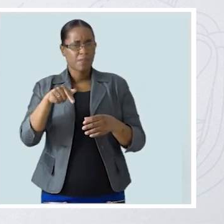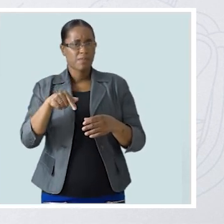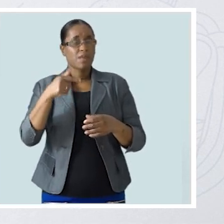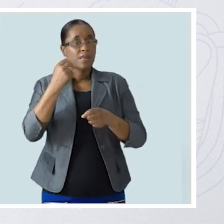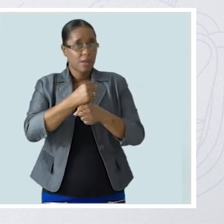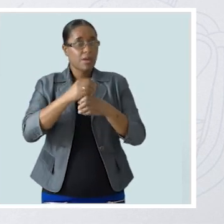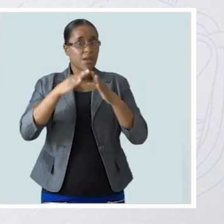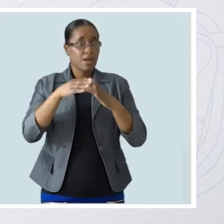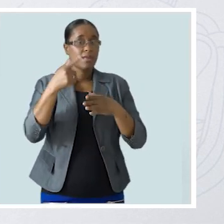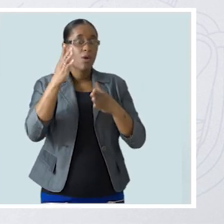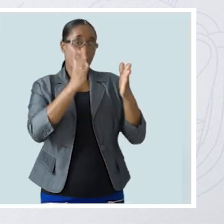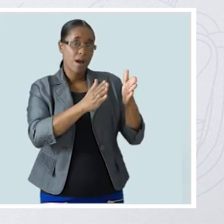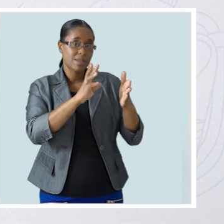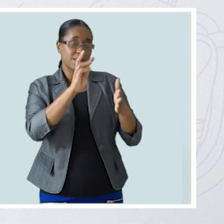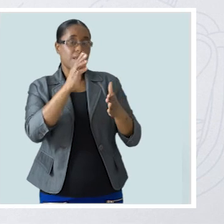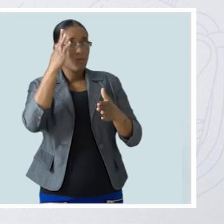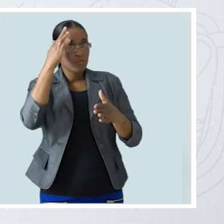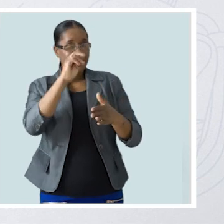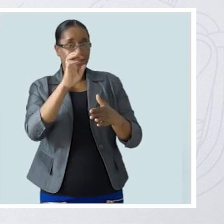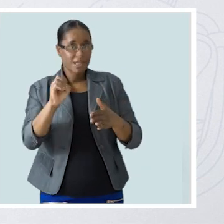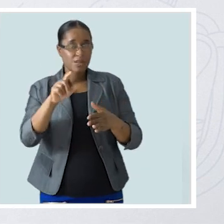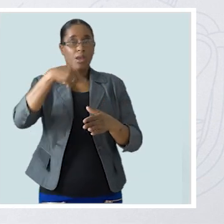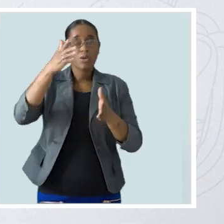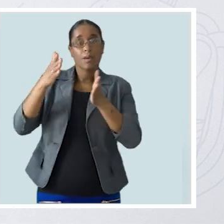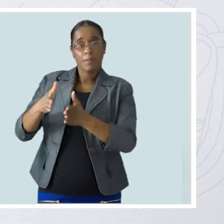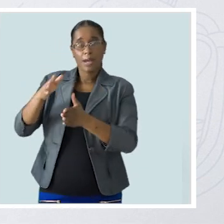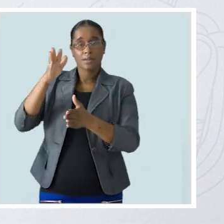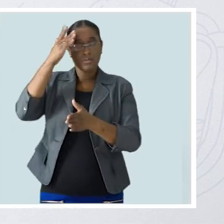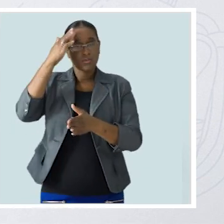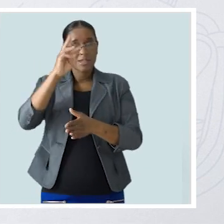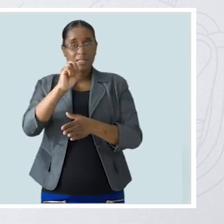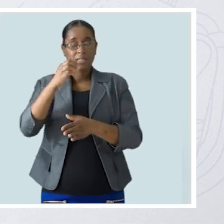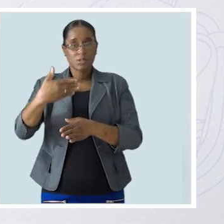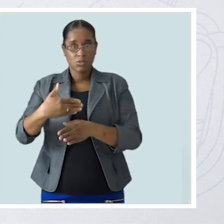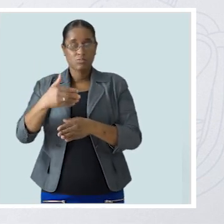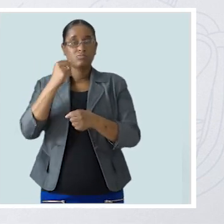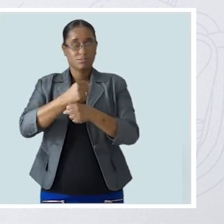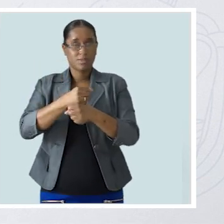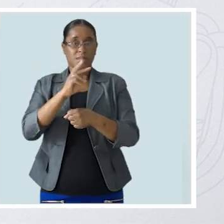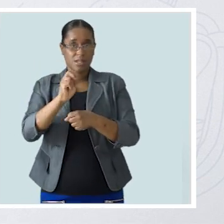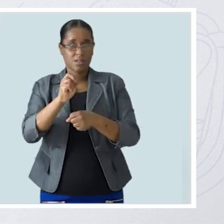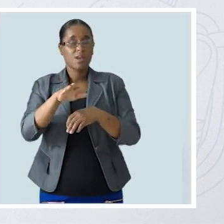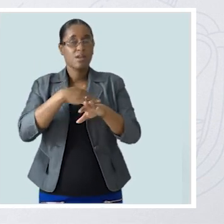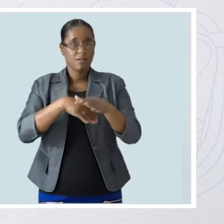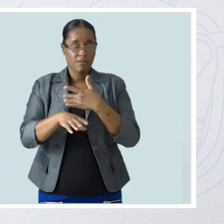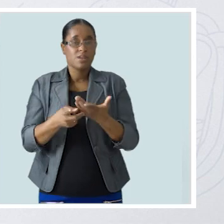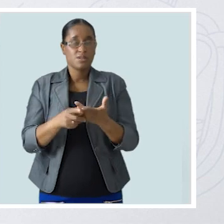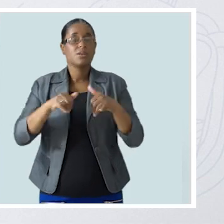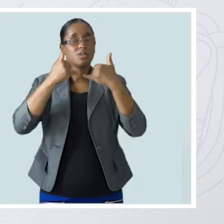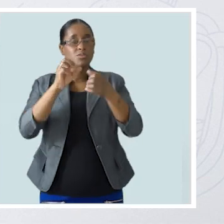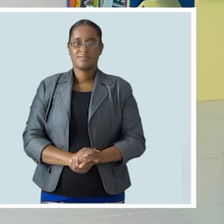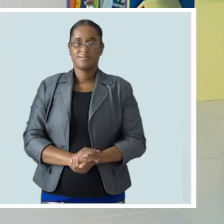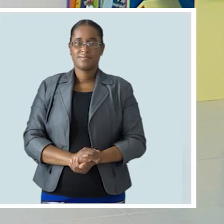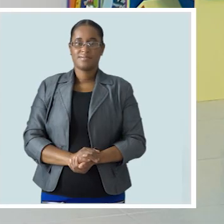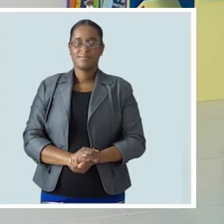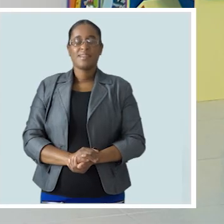30 e a outra parte que está na página 31, que é o exercício 3. Façam e depois enviem para o vosso